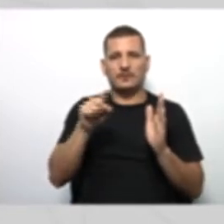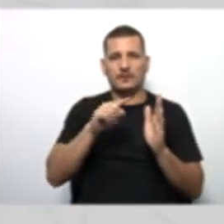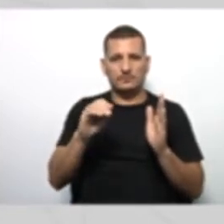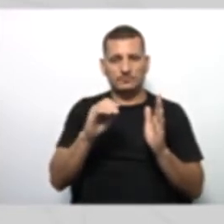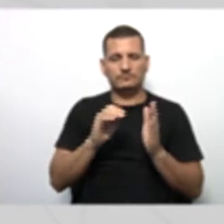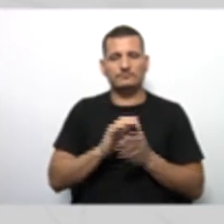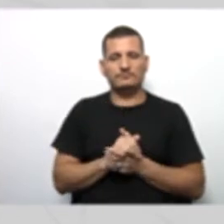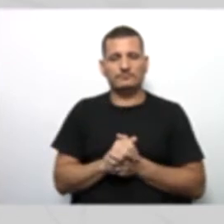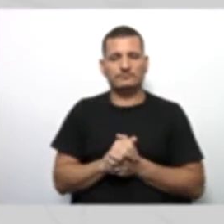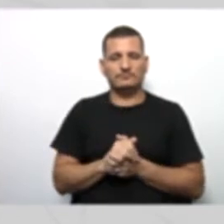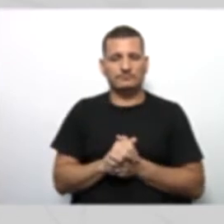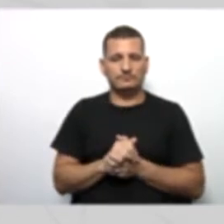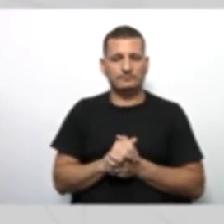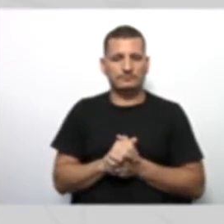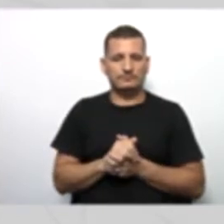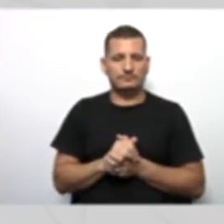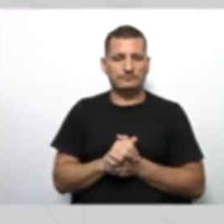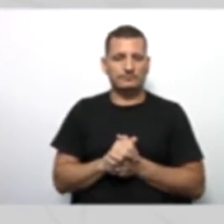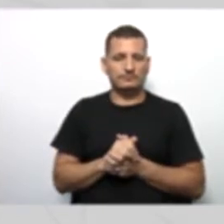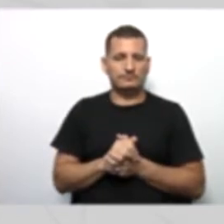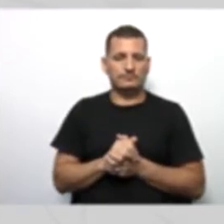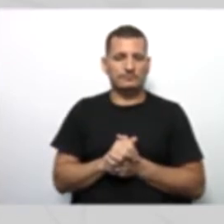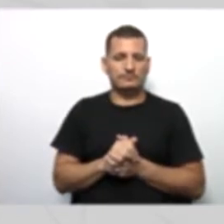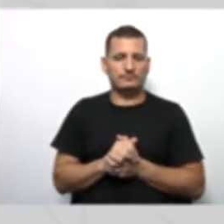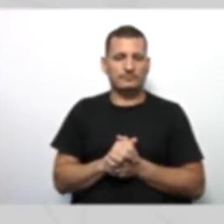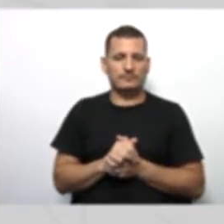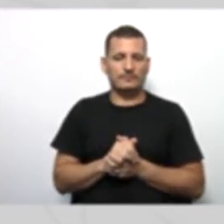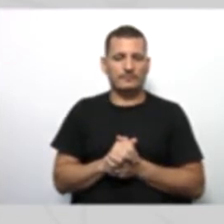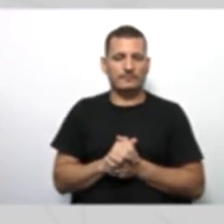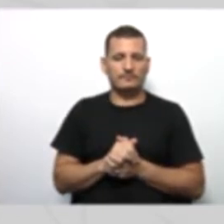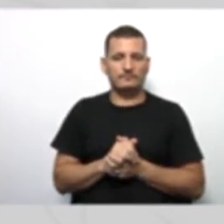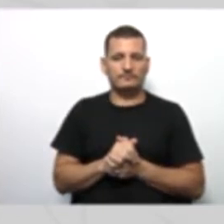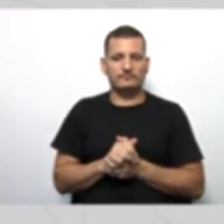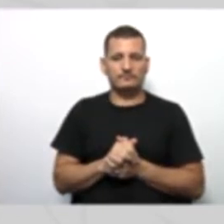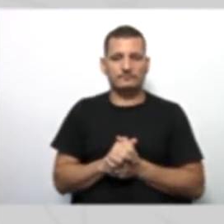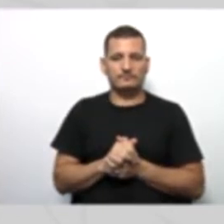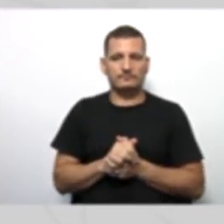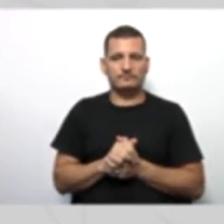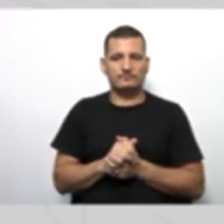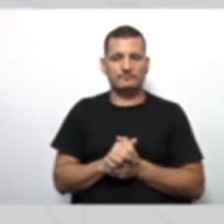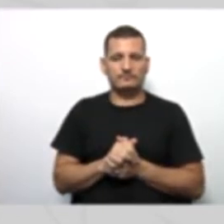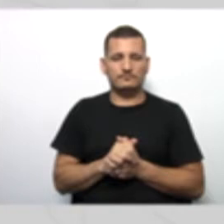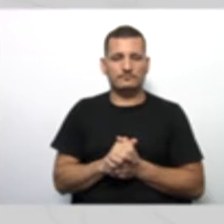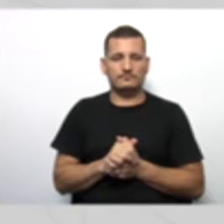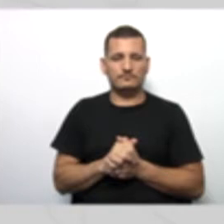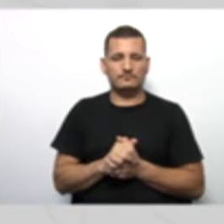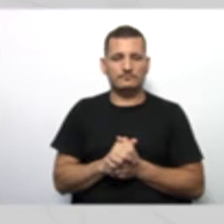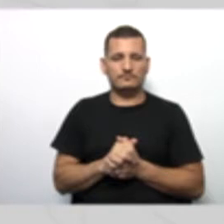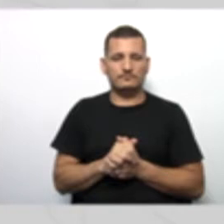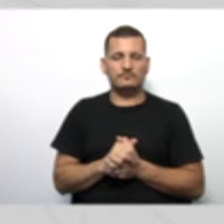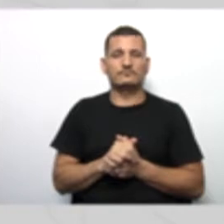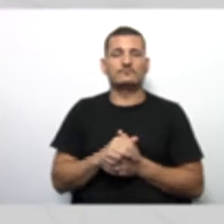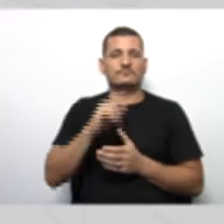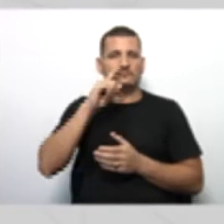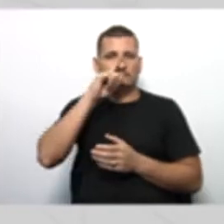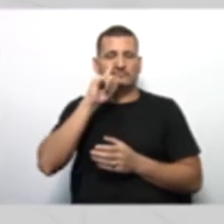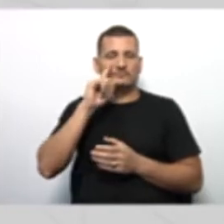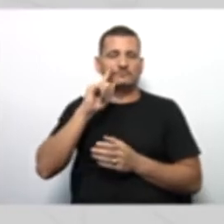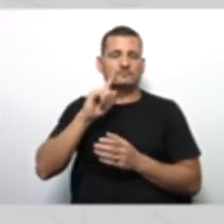descustos, tá? Esses aí são em relação ao dinheiro do nosso projeto, ao orçamento que a gente tem aprovado.